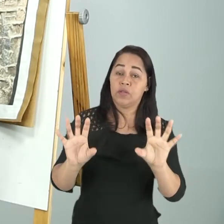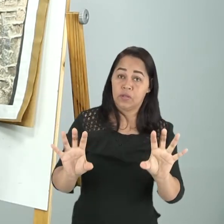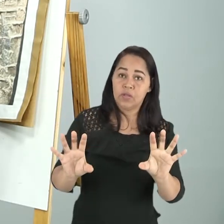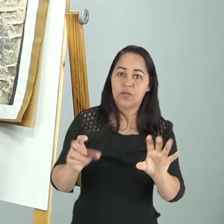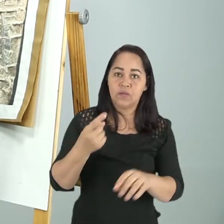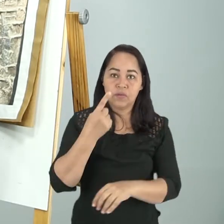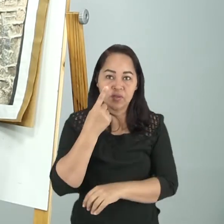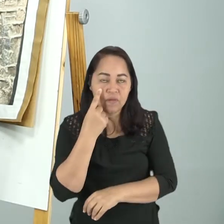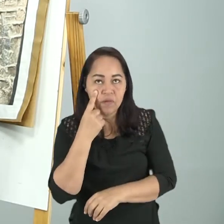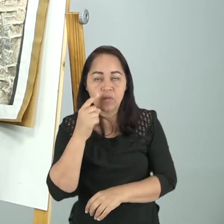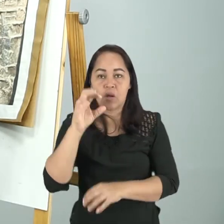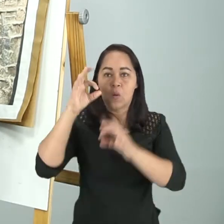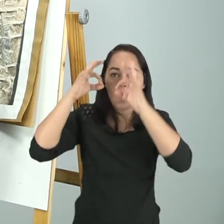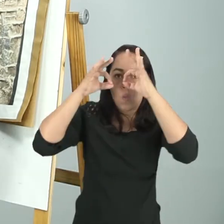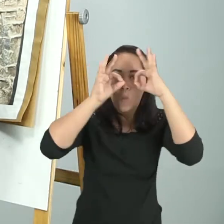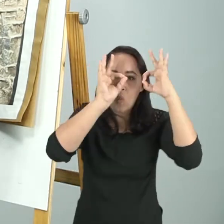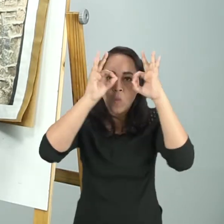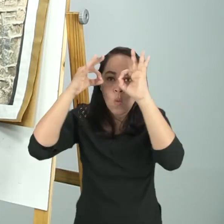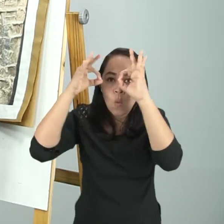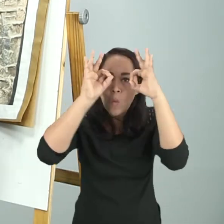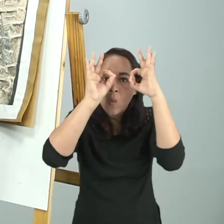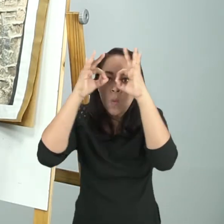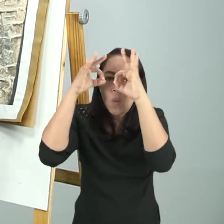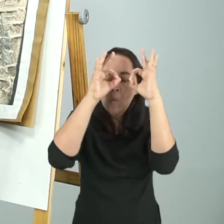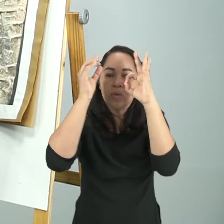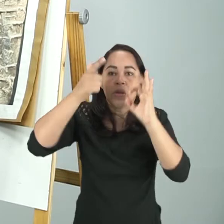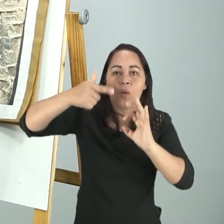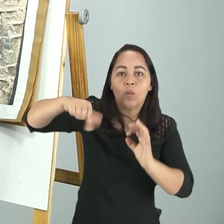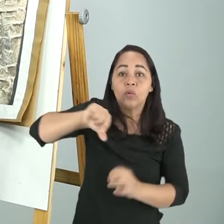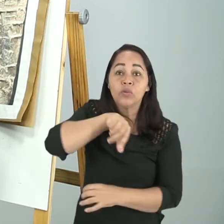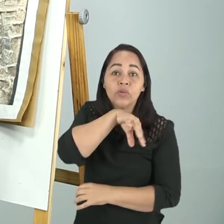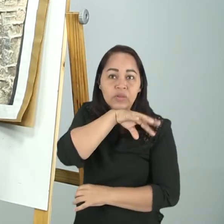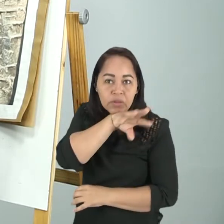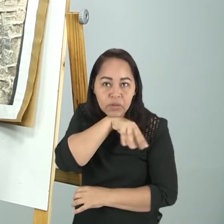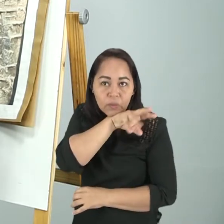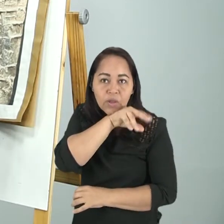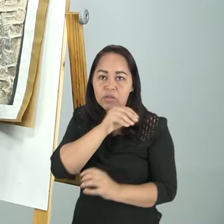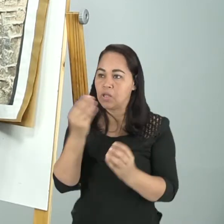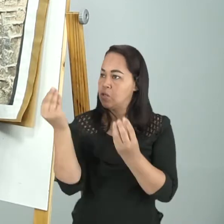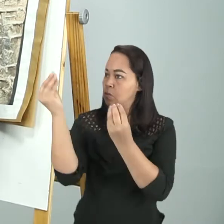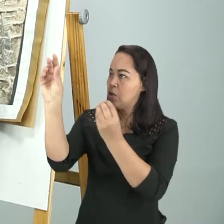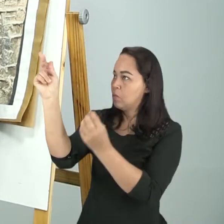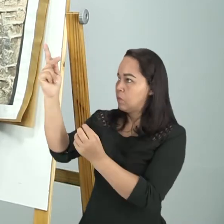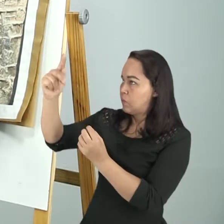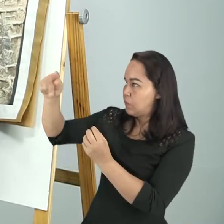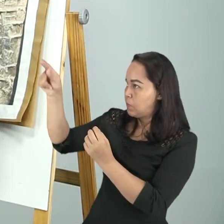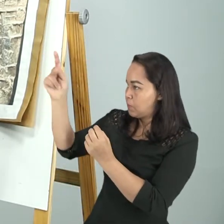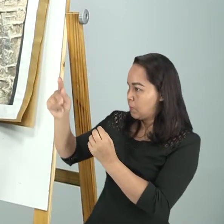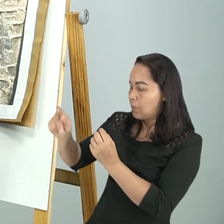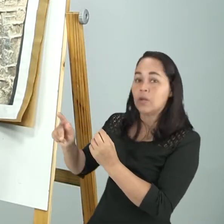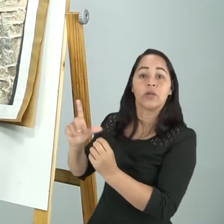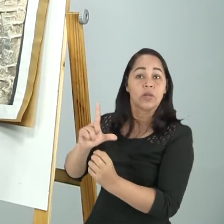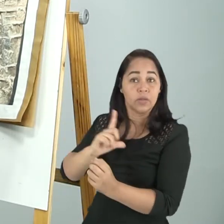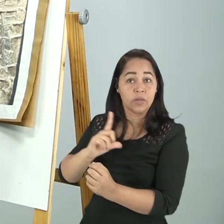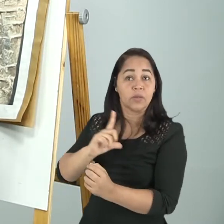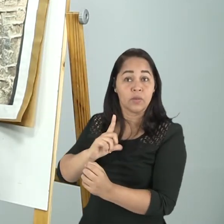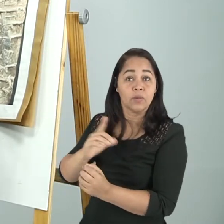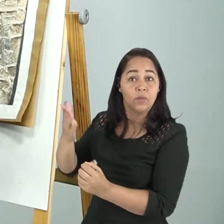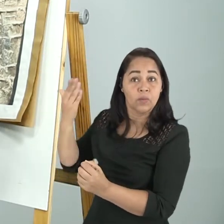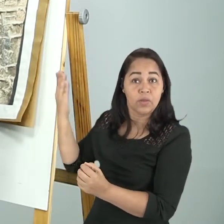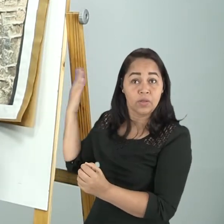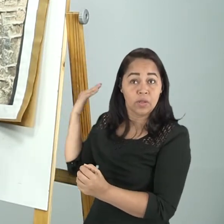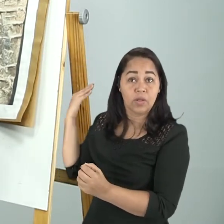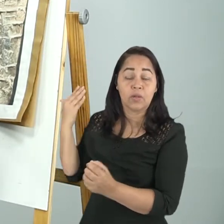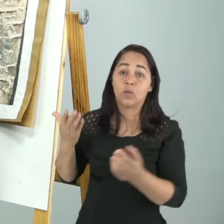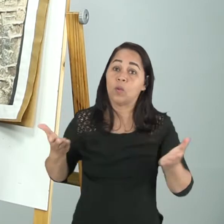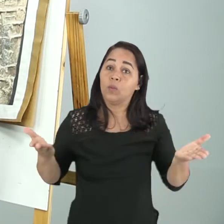viram aí, acho que corujas, né? Outros tipos de animais. Por quê? Porque era o que eles tinham naquela época. Hoje, na